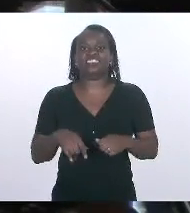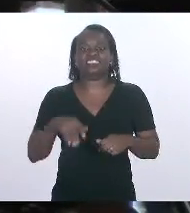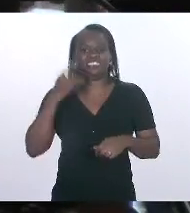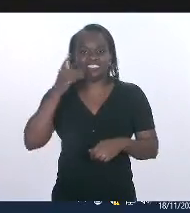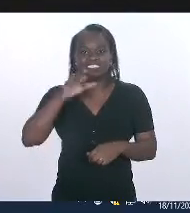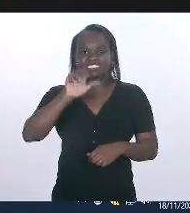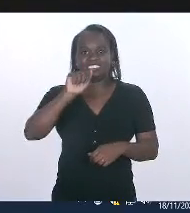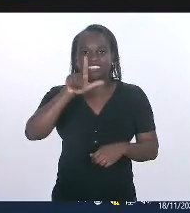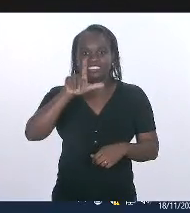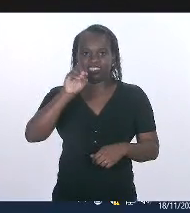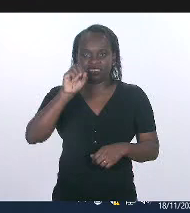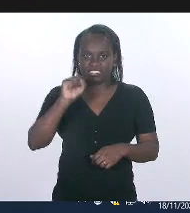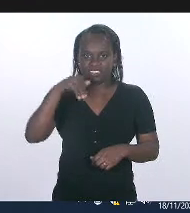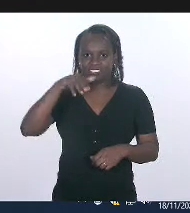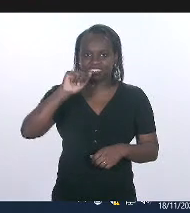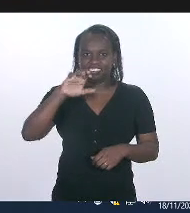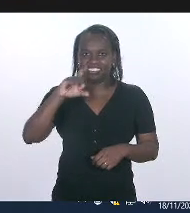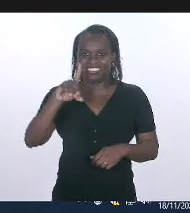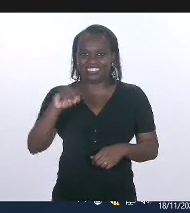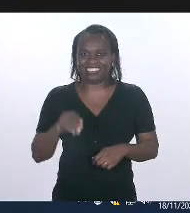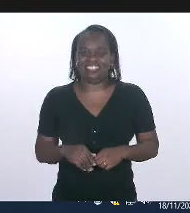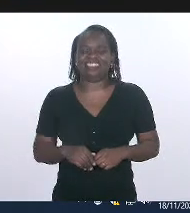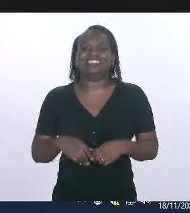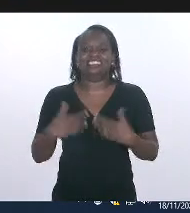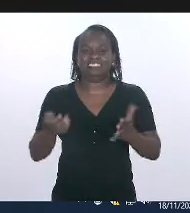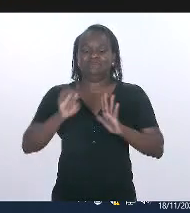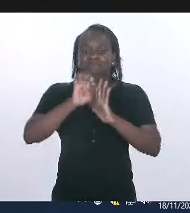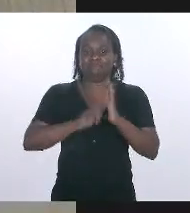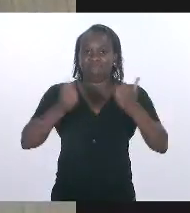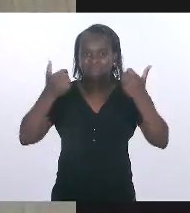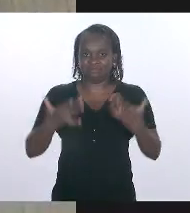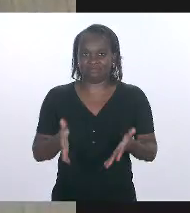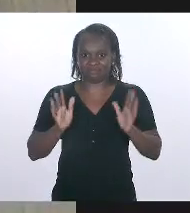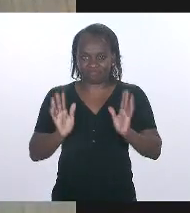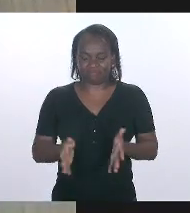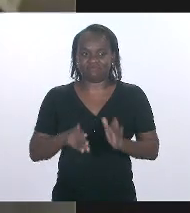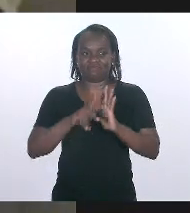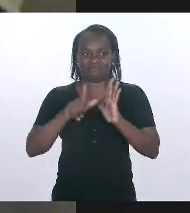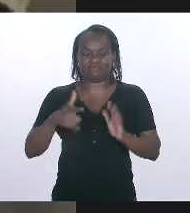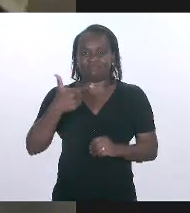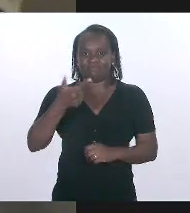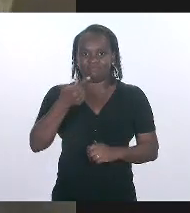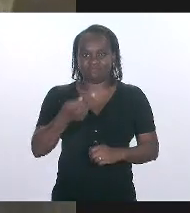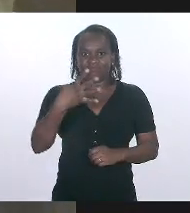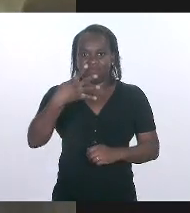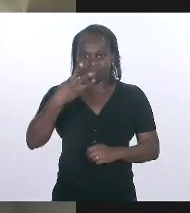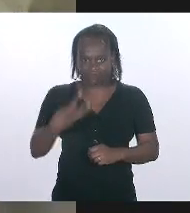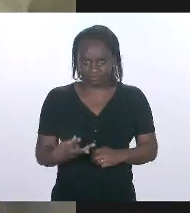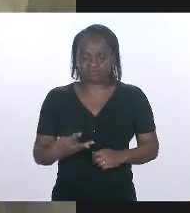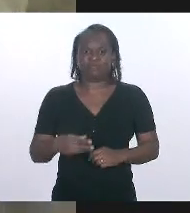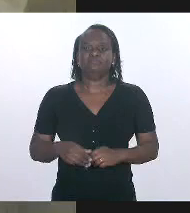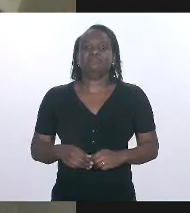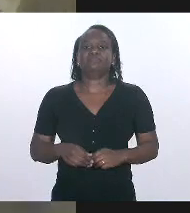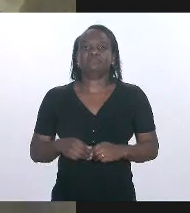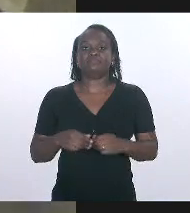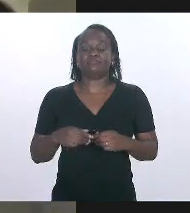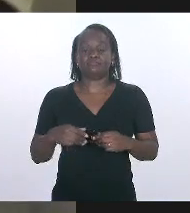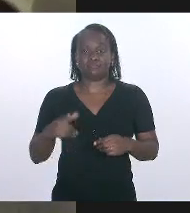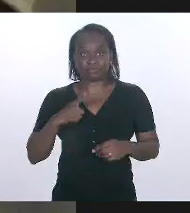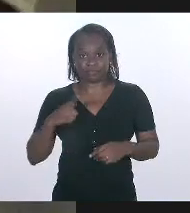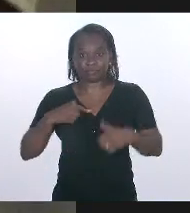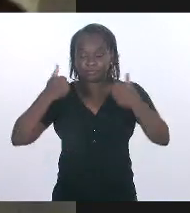Macedo. Presidente, a emenda já diz aqui, do projeto 2743, a